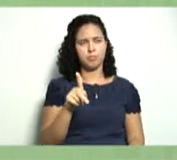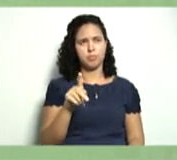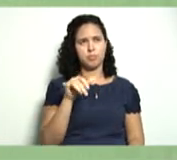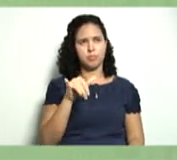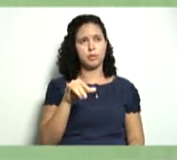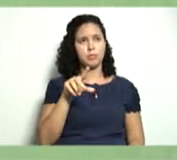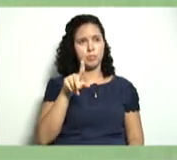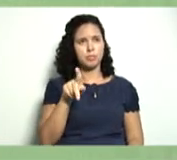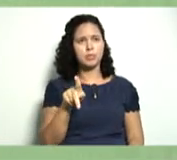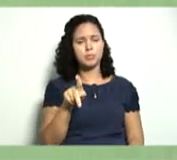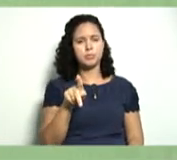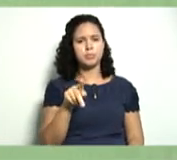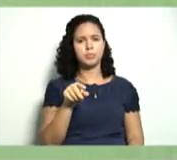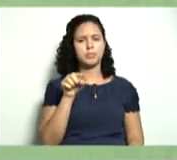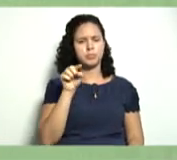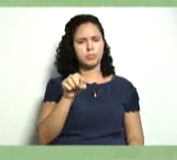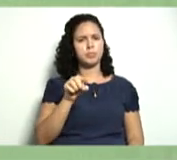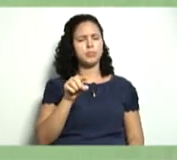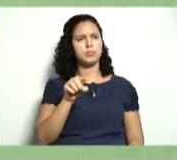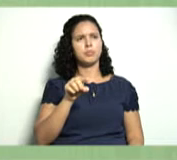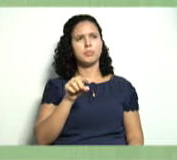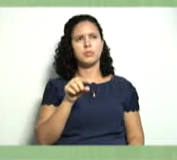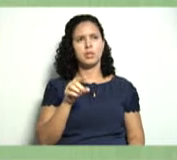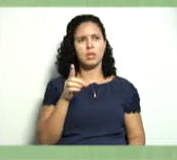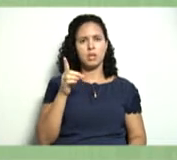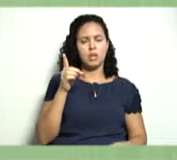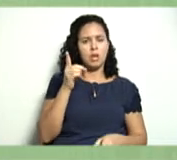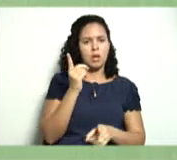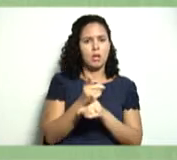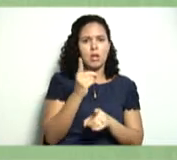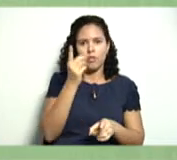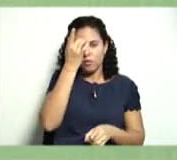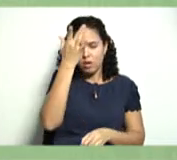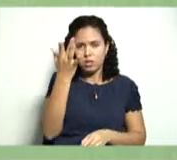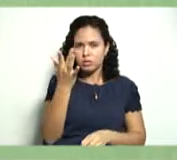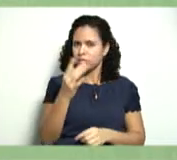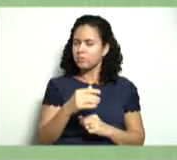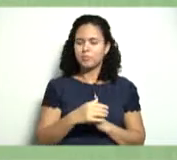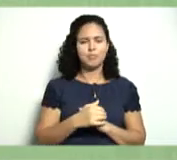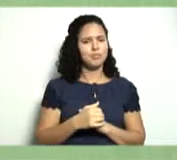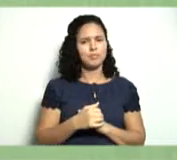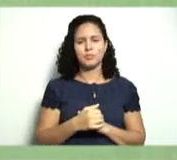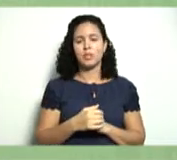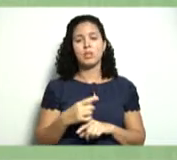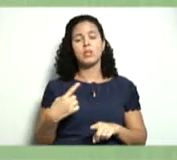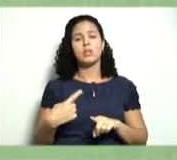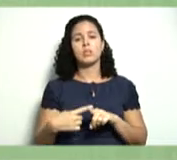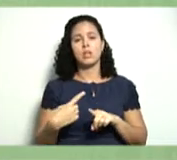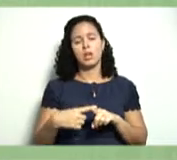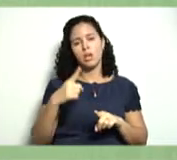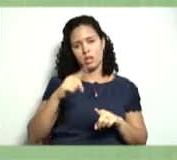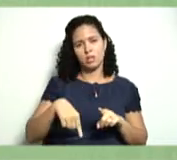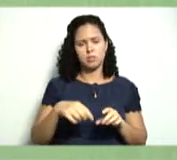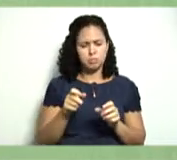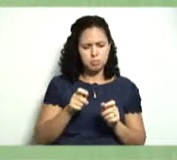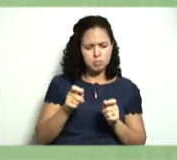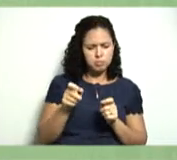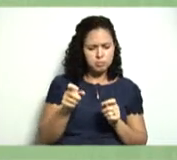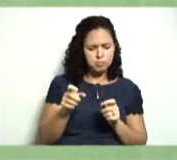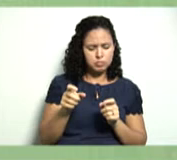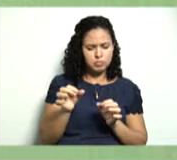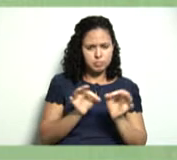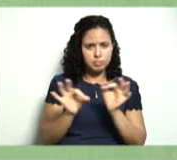você não encontra no senado num localiza e facilmente porque ele é uma configuração que tem que ser